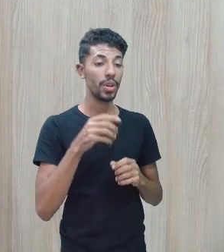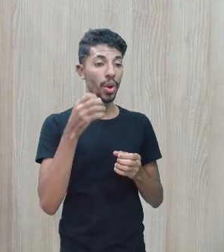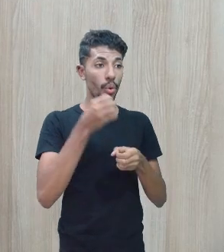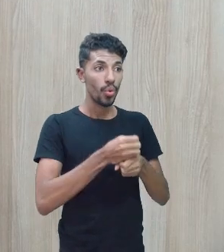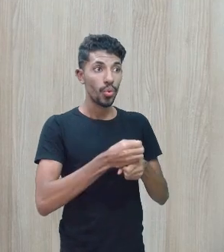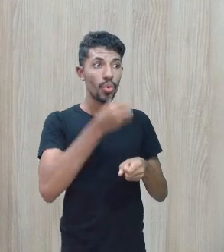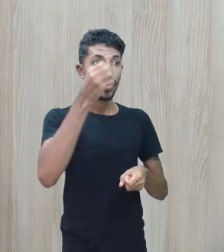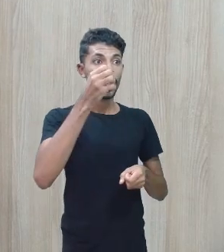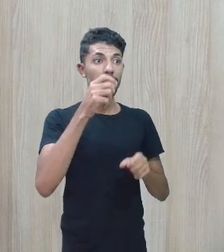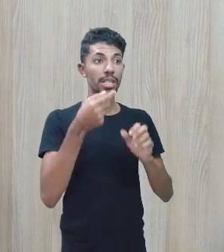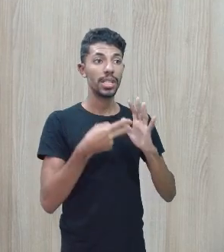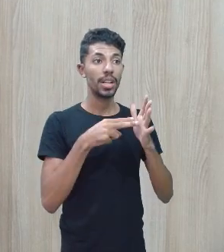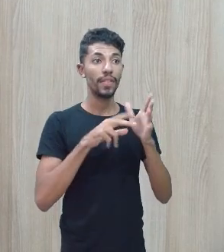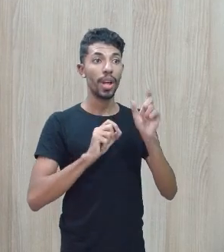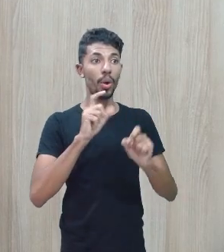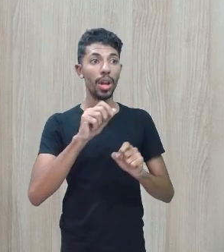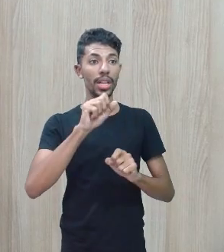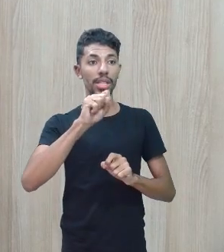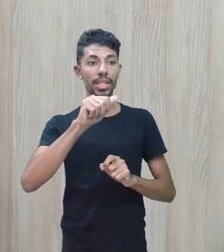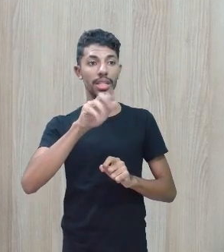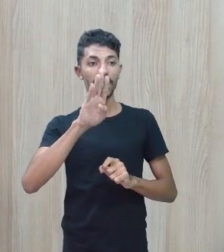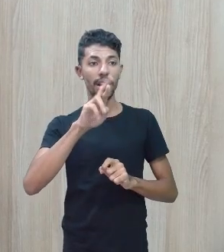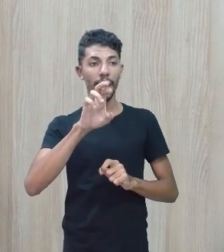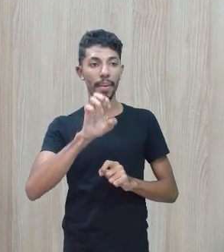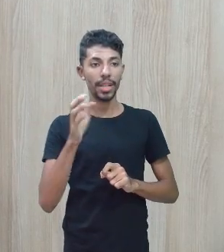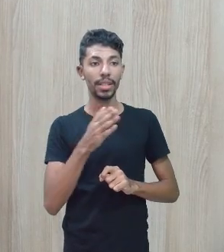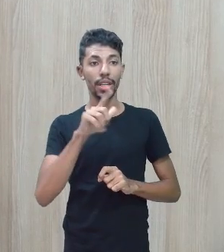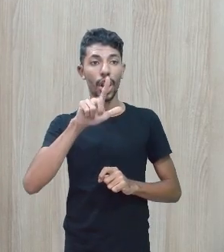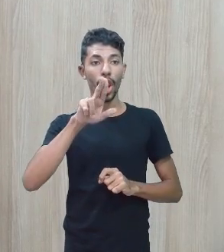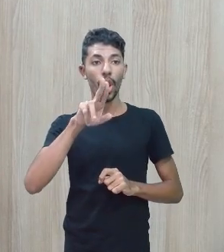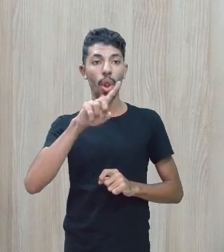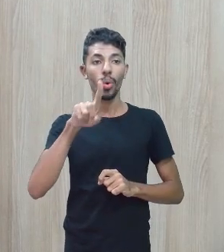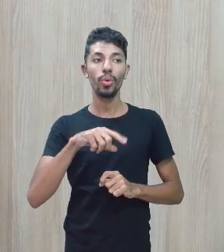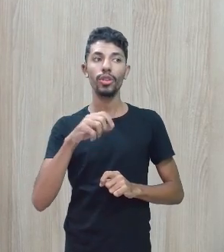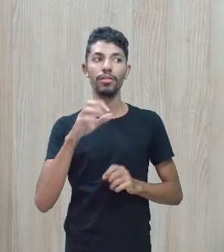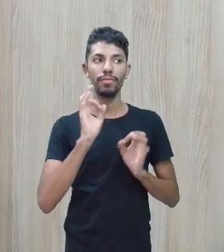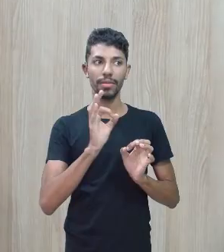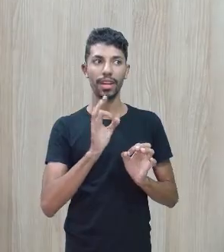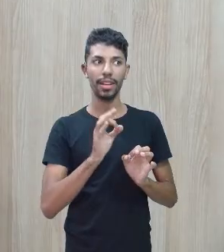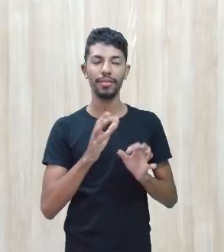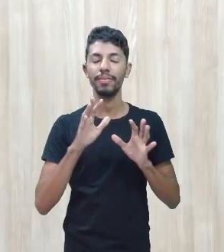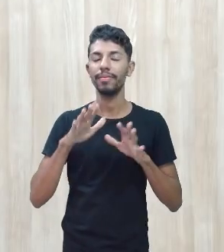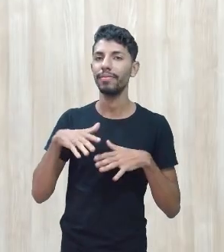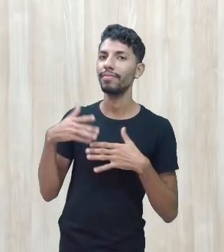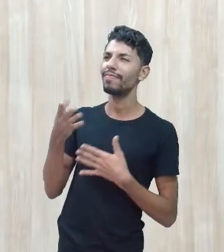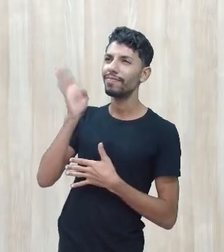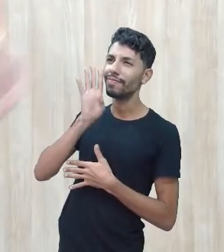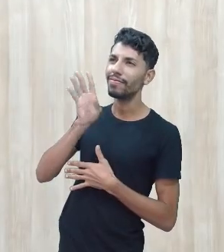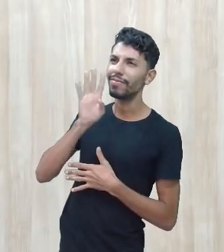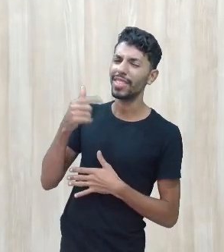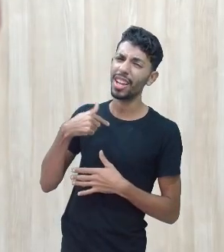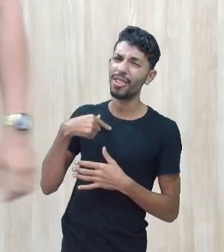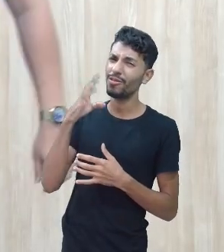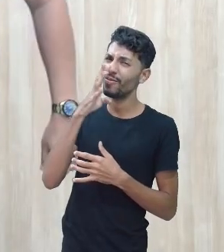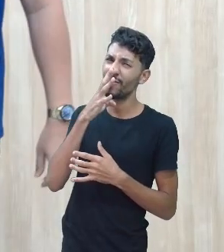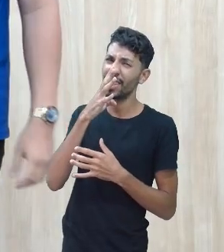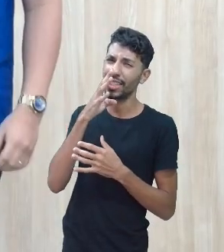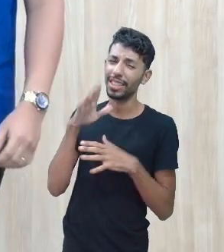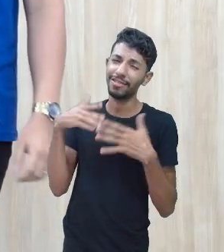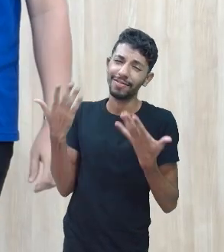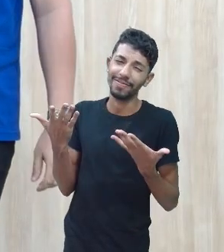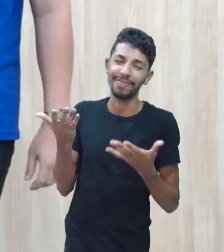gosta da saga do Star Wars conhece bem. Sabre de luz. Sabre de luz. Ó, que legal. Eu, como não assisto, fica passando.